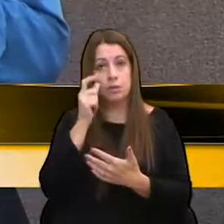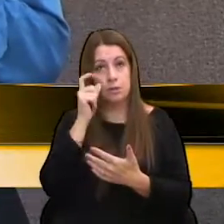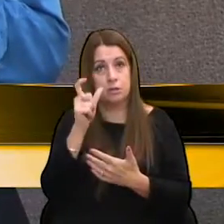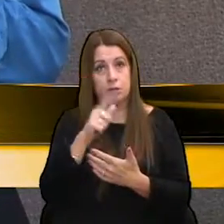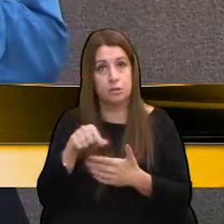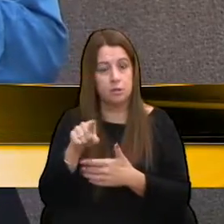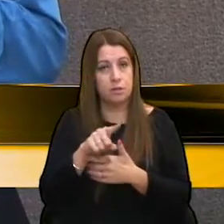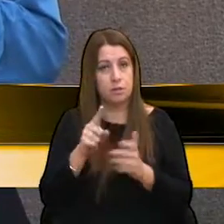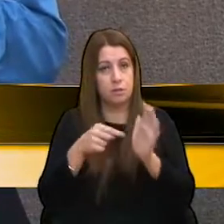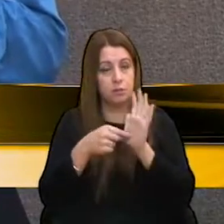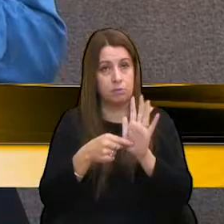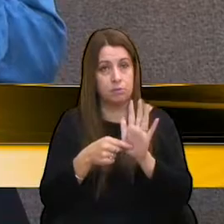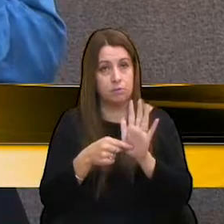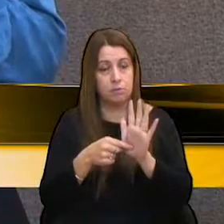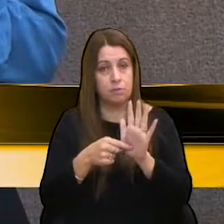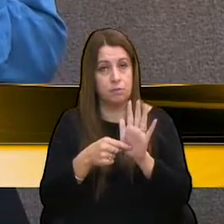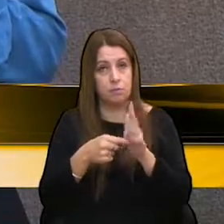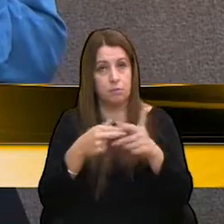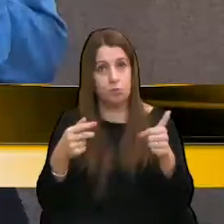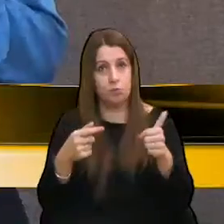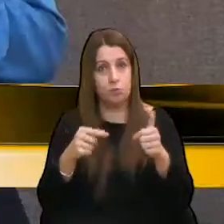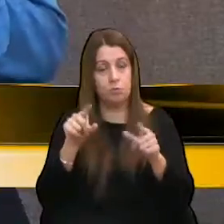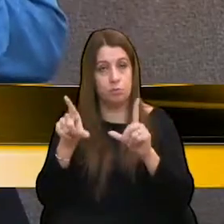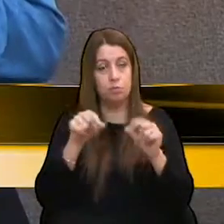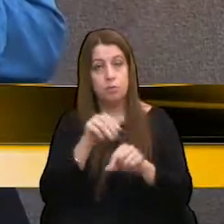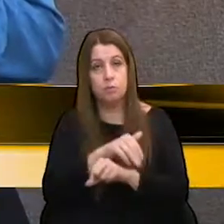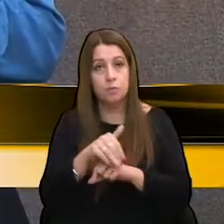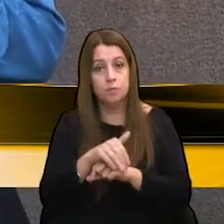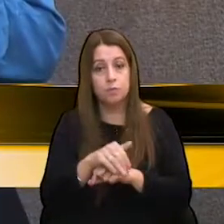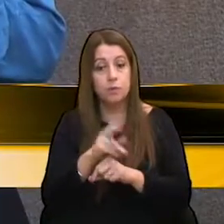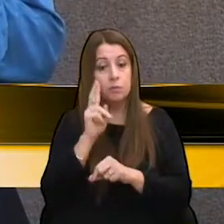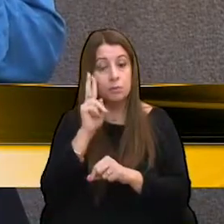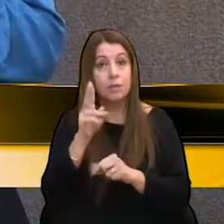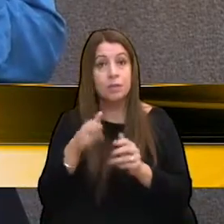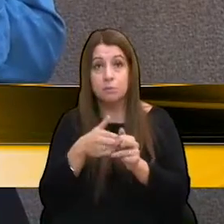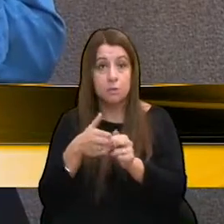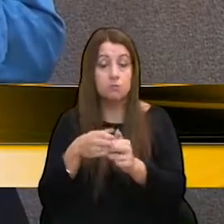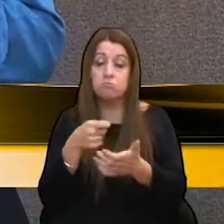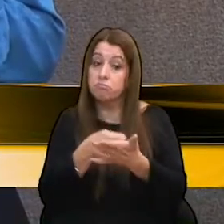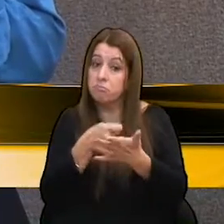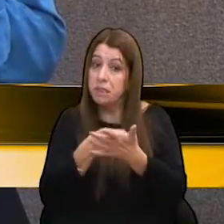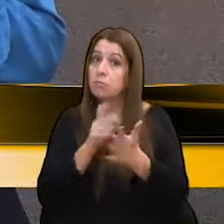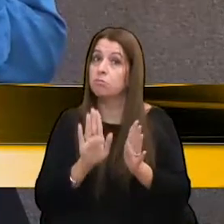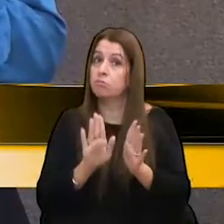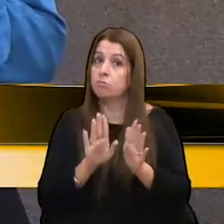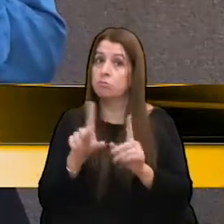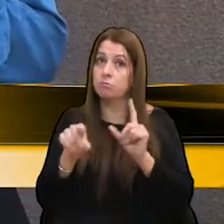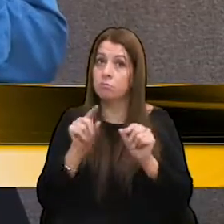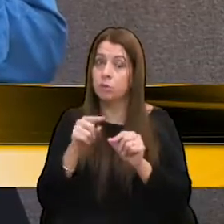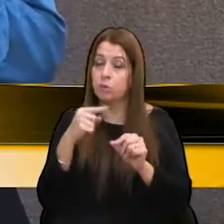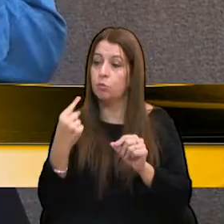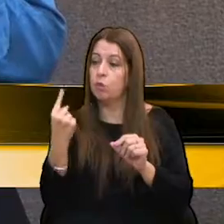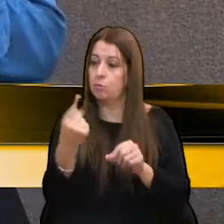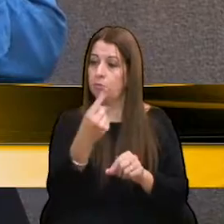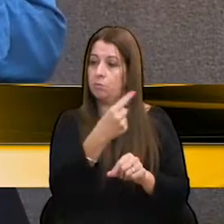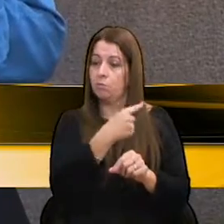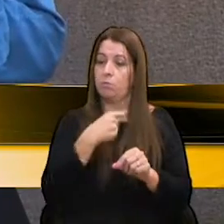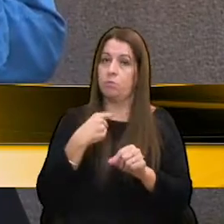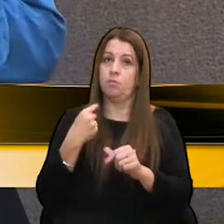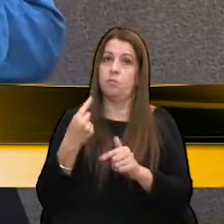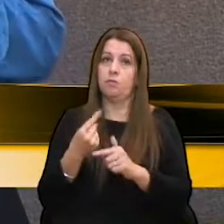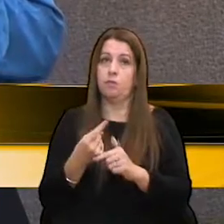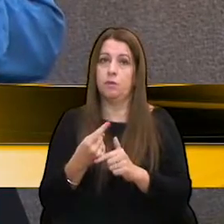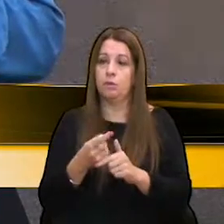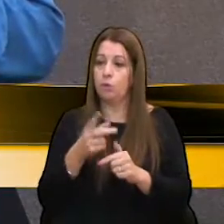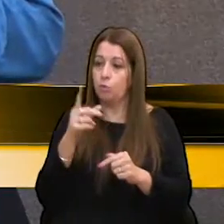interesse em apresentar alguma denominação, mas nós vamos seguir rigorosamente o critério do rodízio. Passou o